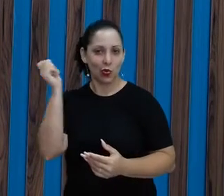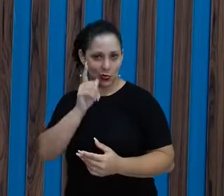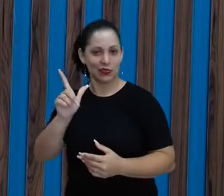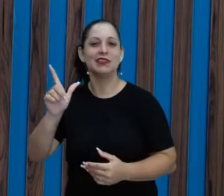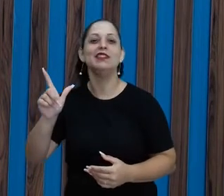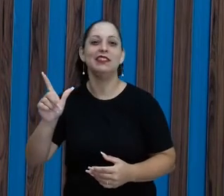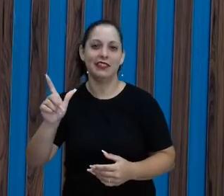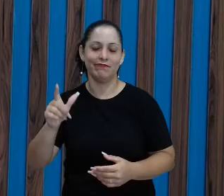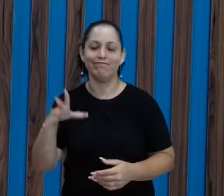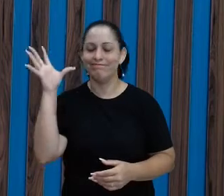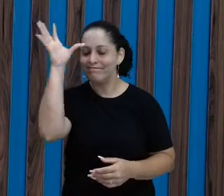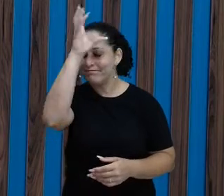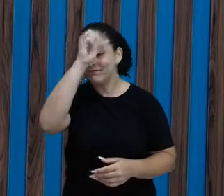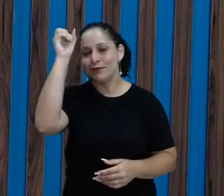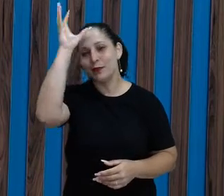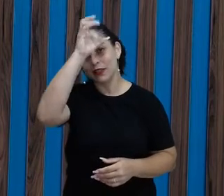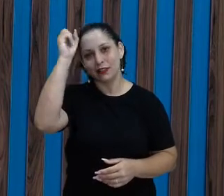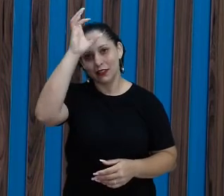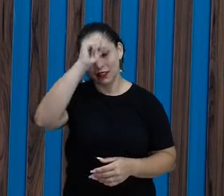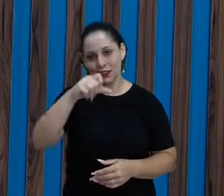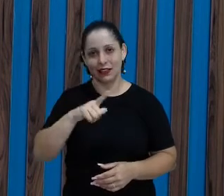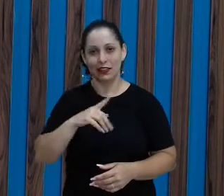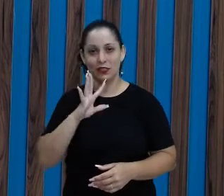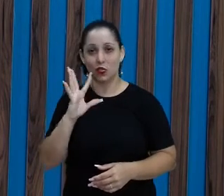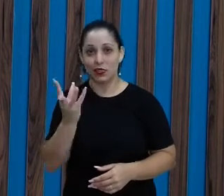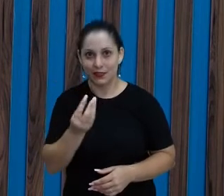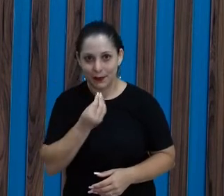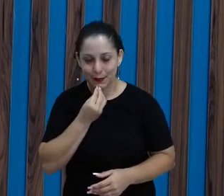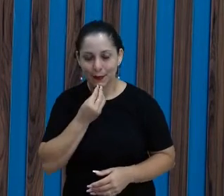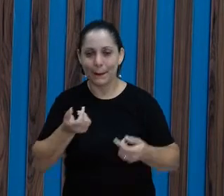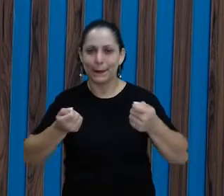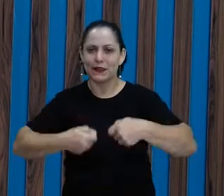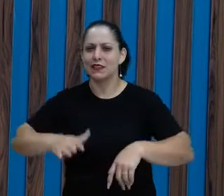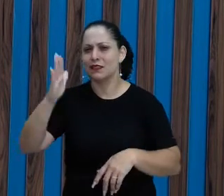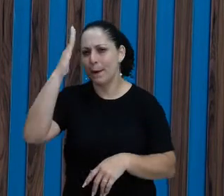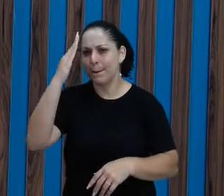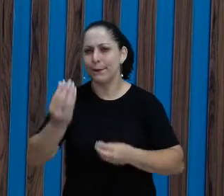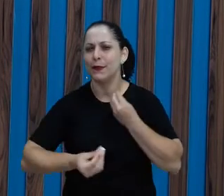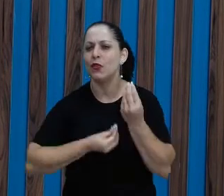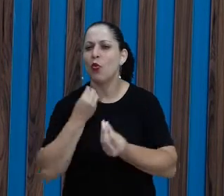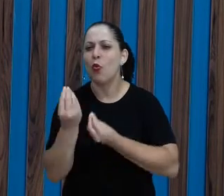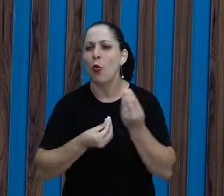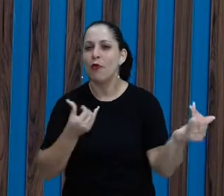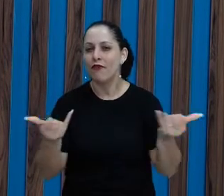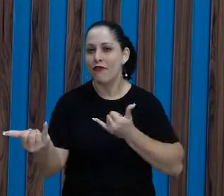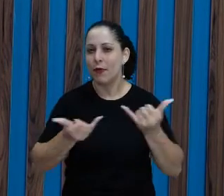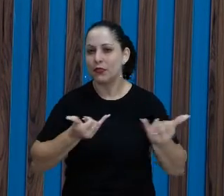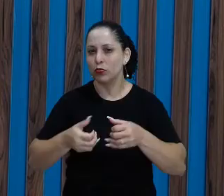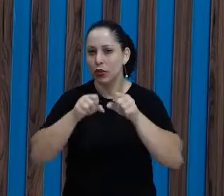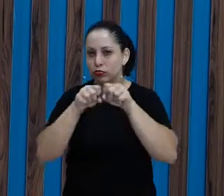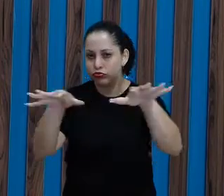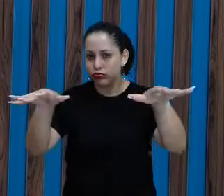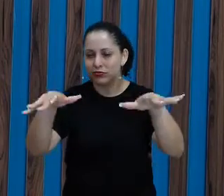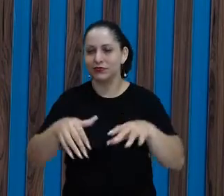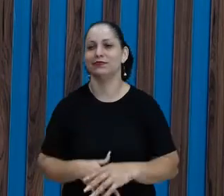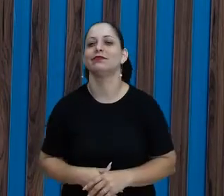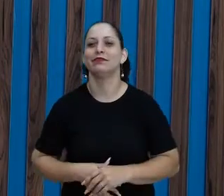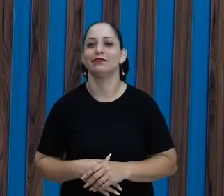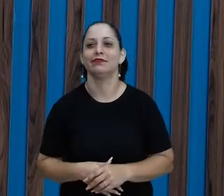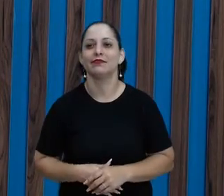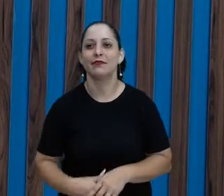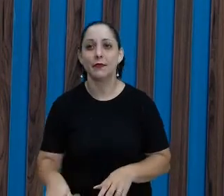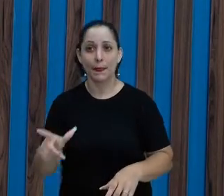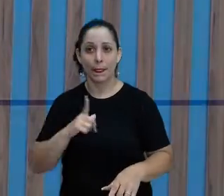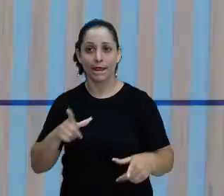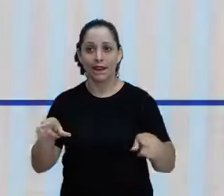aí aprender esses conhecimentos. Então, a gente precisa saber como é que essa informação está chegando aí na sua casa.